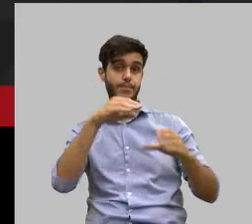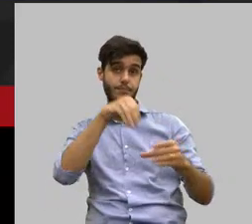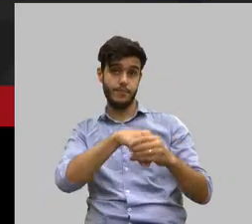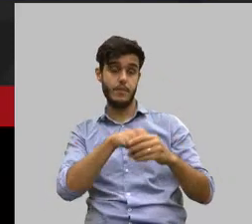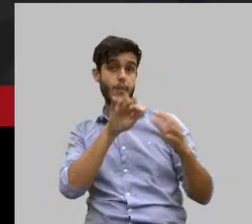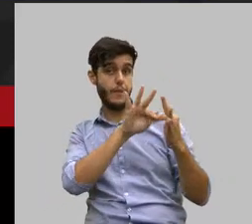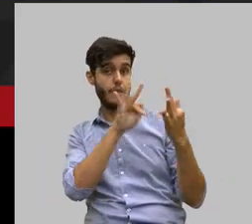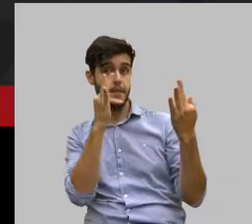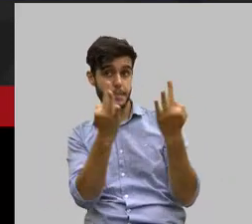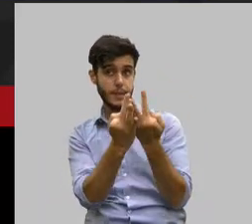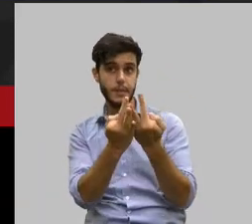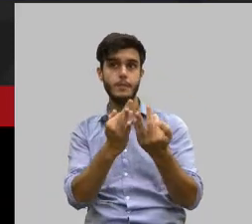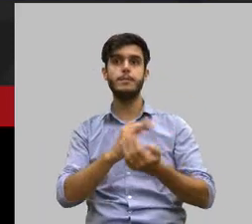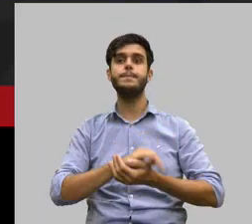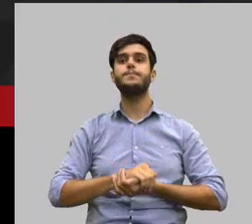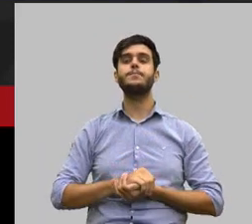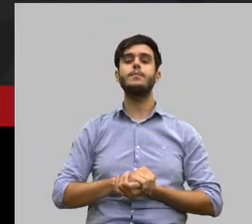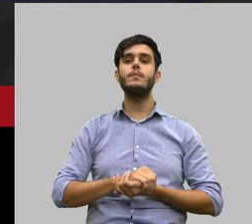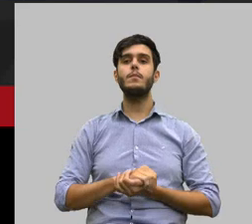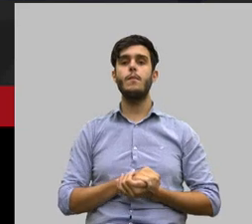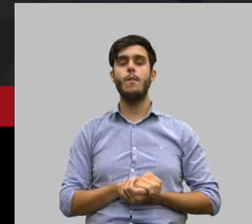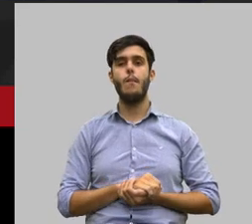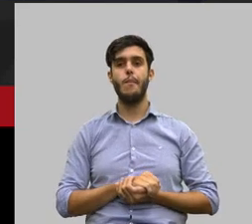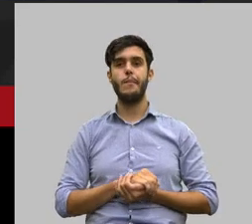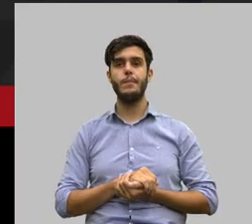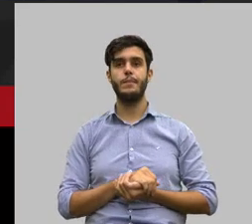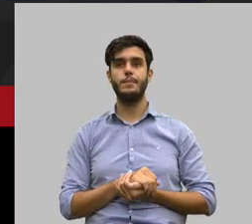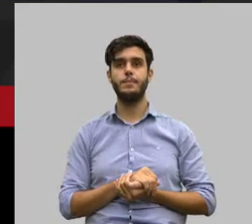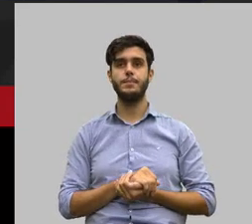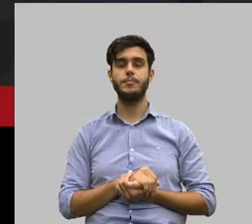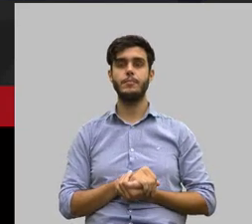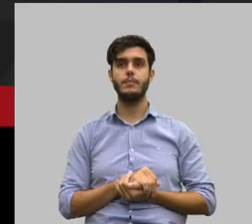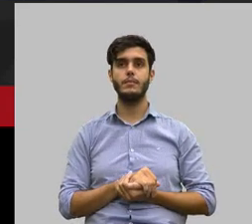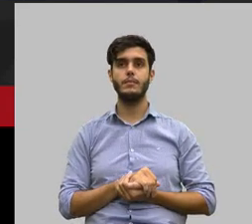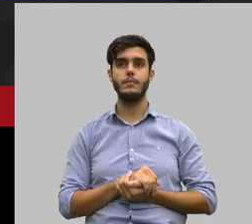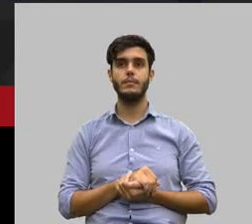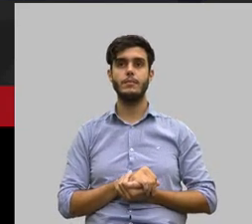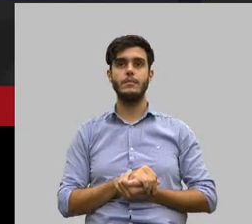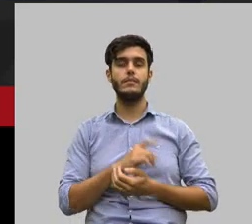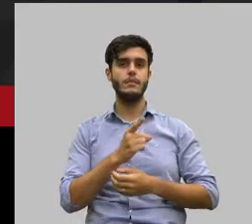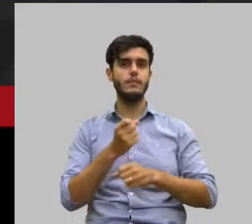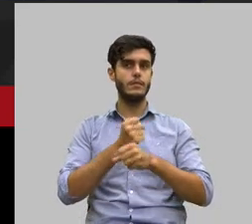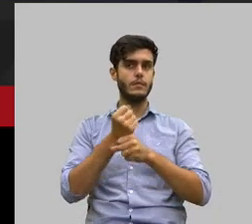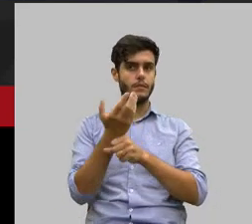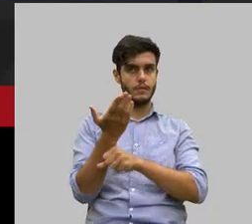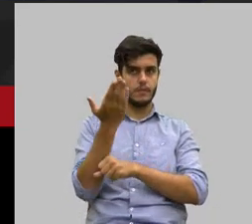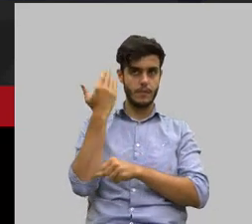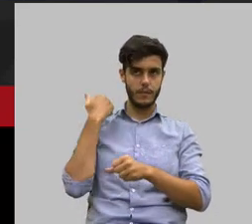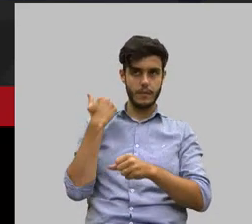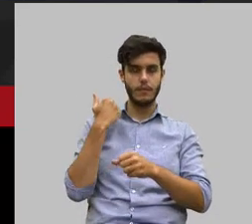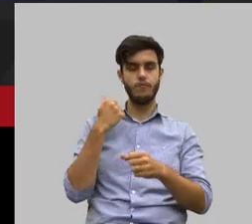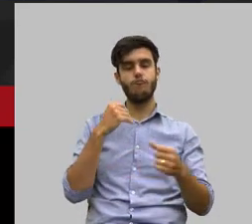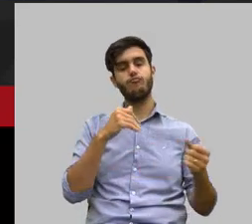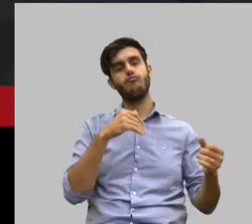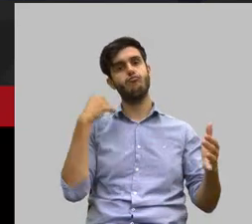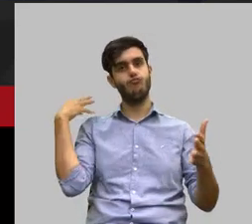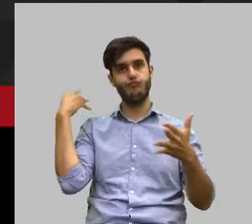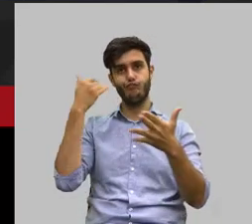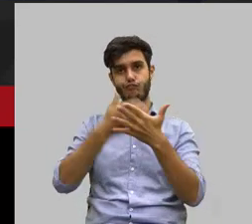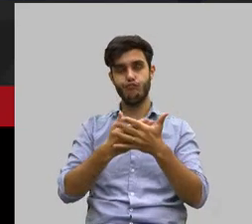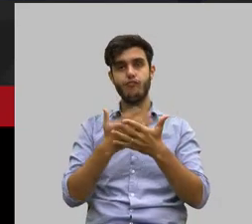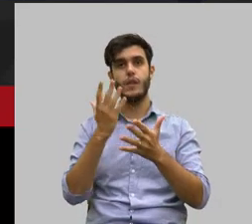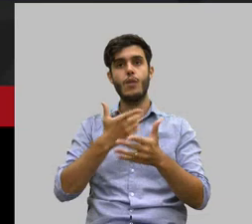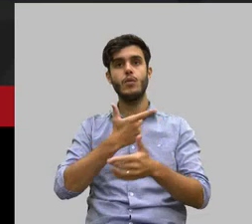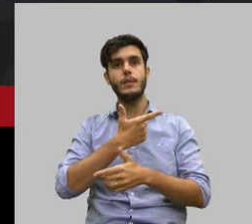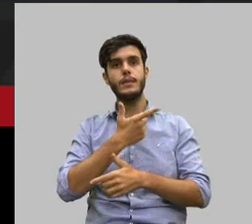eh entre entre eh Julho passado e agora maio de 2024